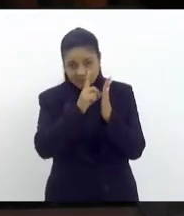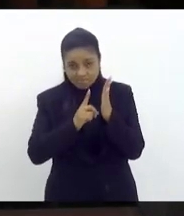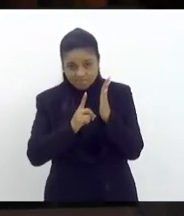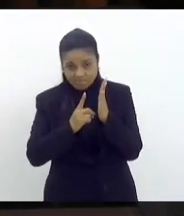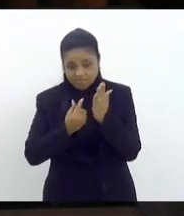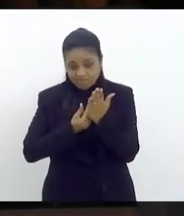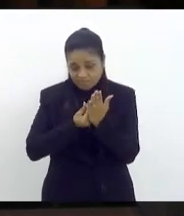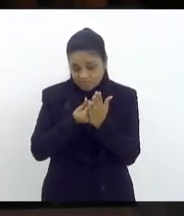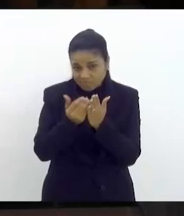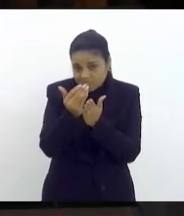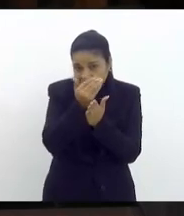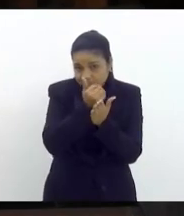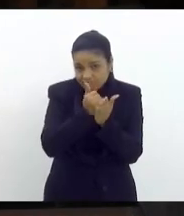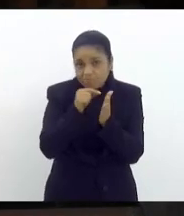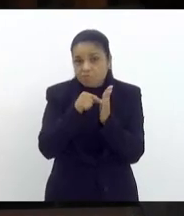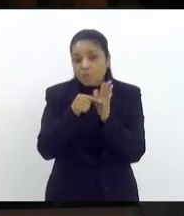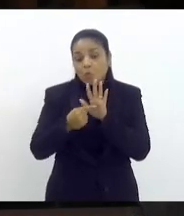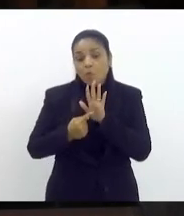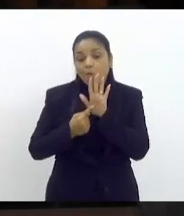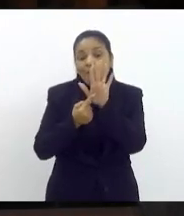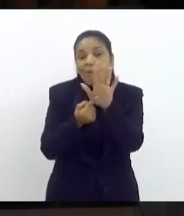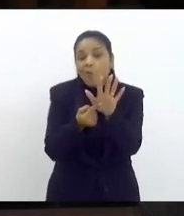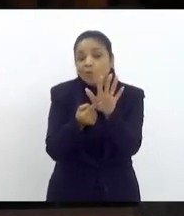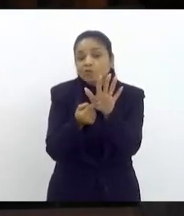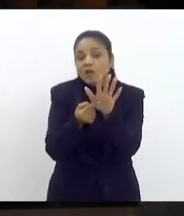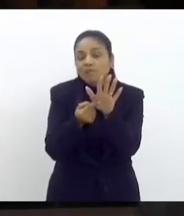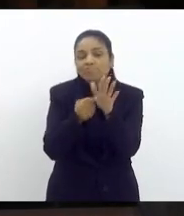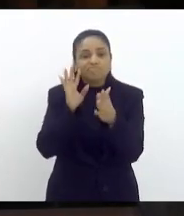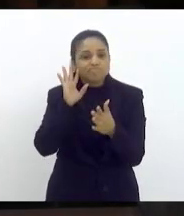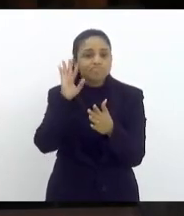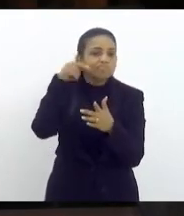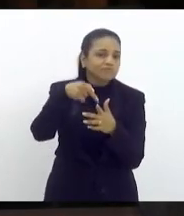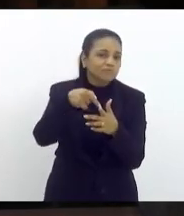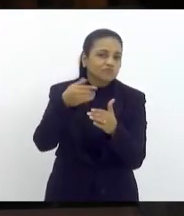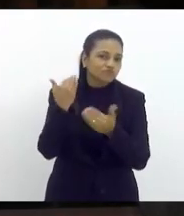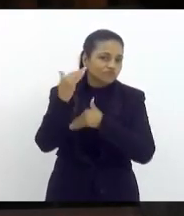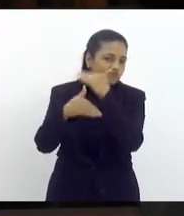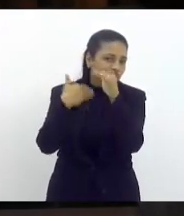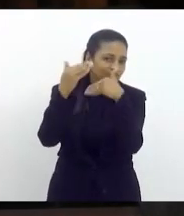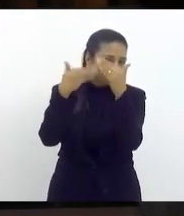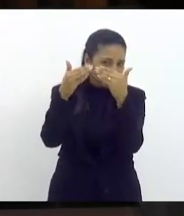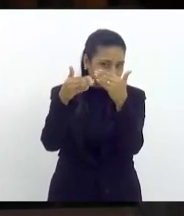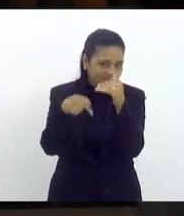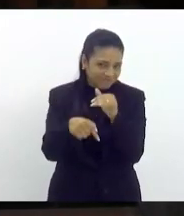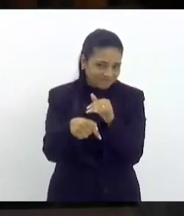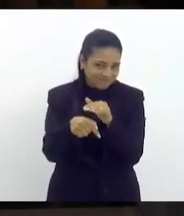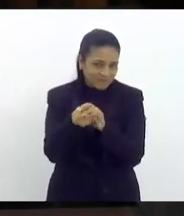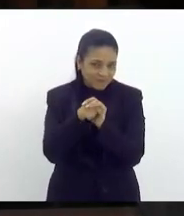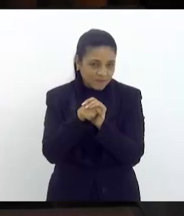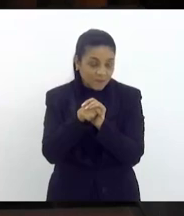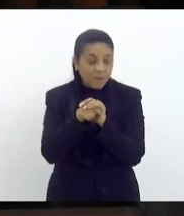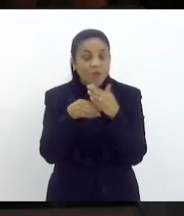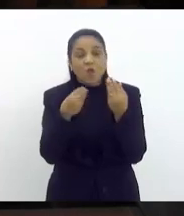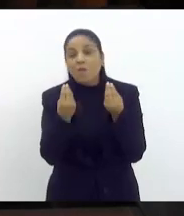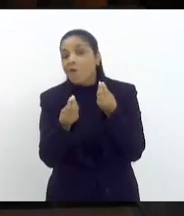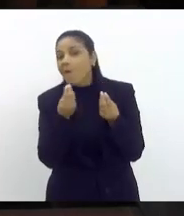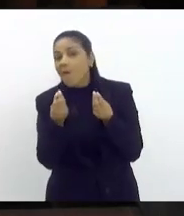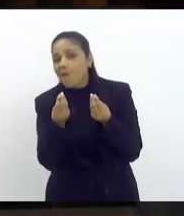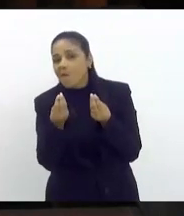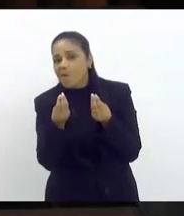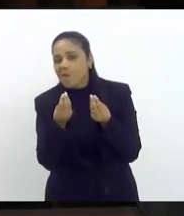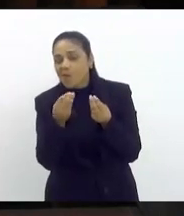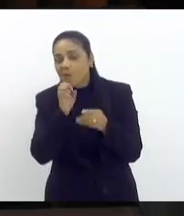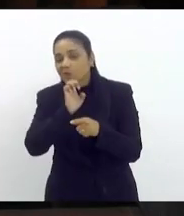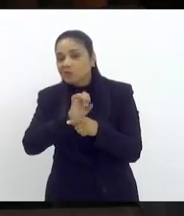tem que apontar um caminho também de desenvolvimento também de por onde o